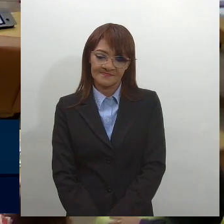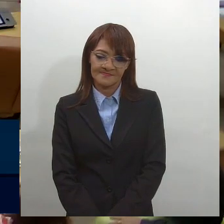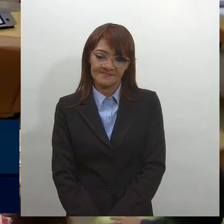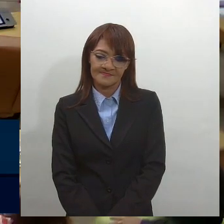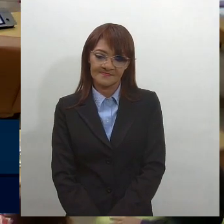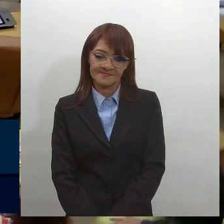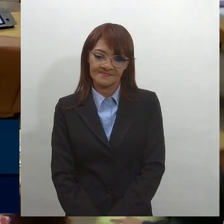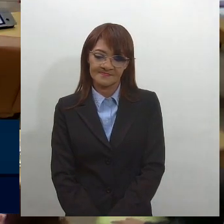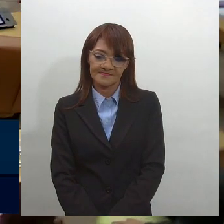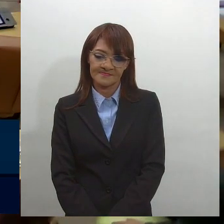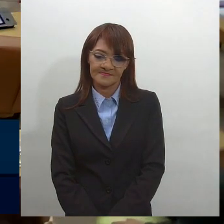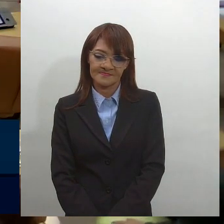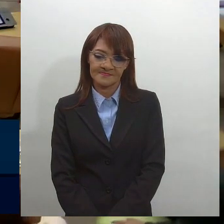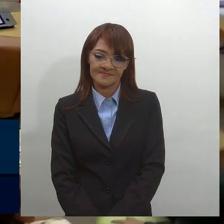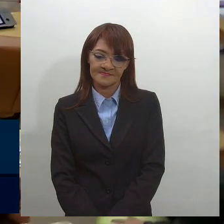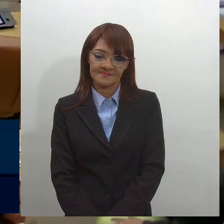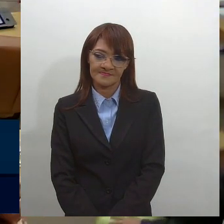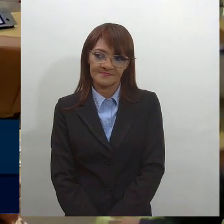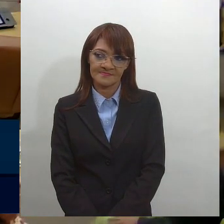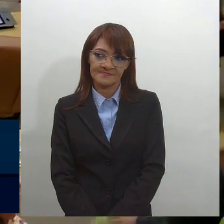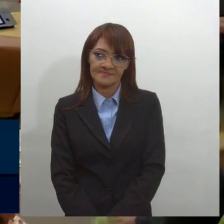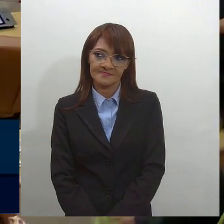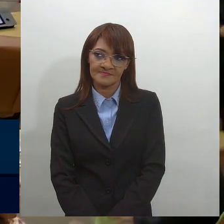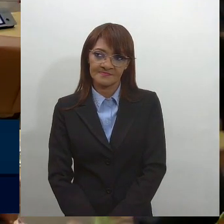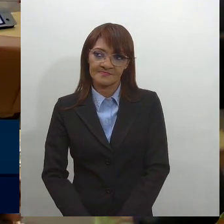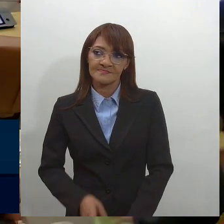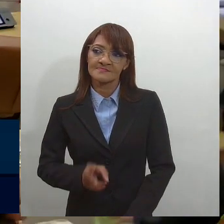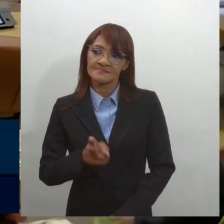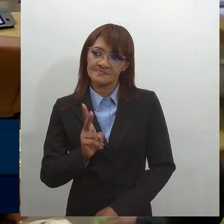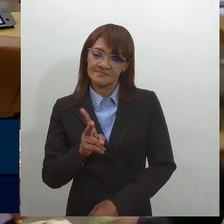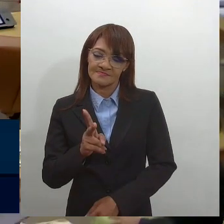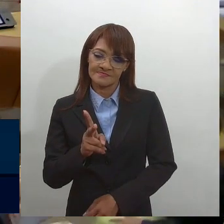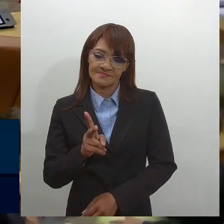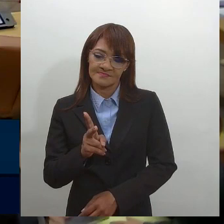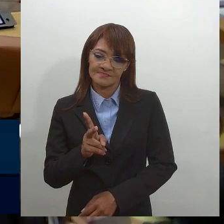Ainda no grande expediente, o deputado Marcos Oliveira tem a palavra.